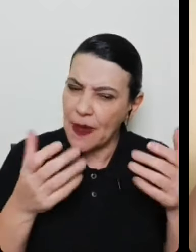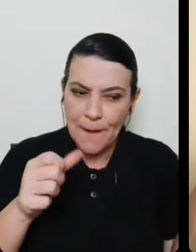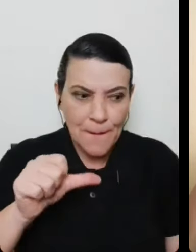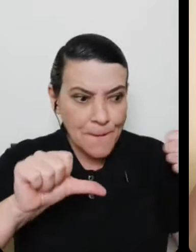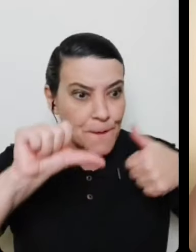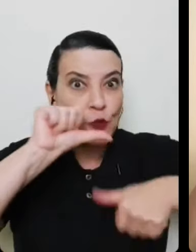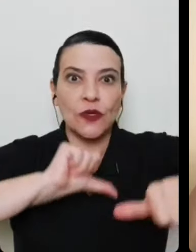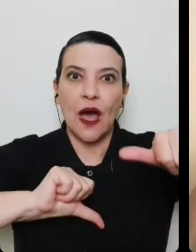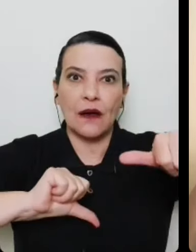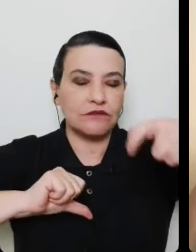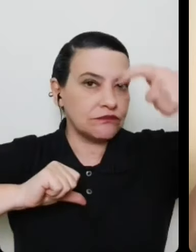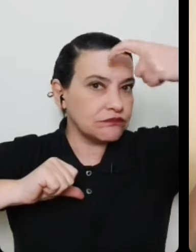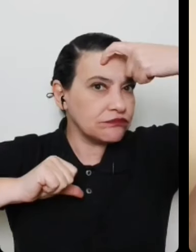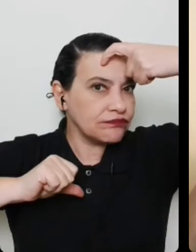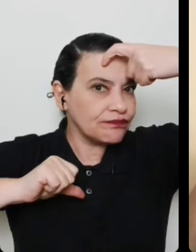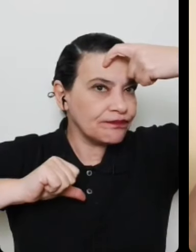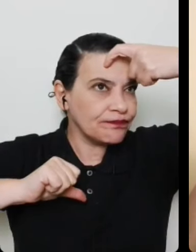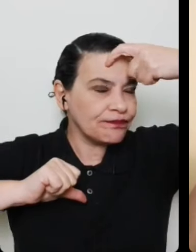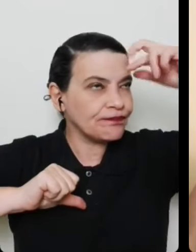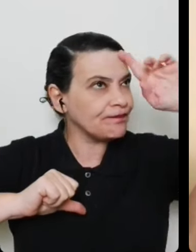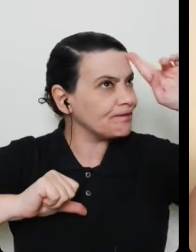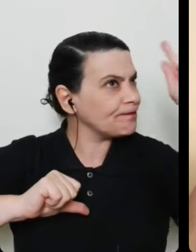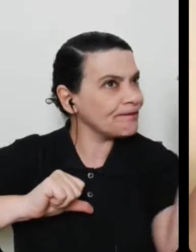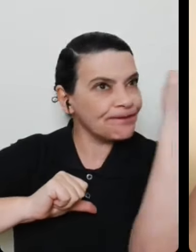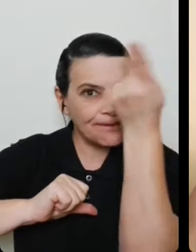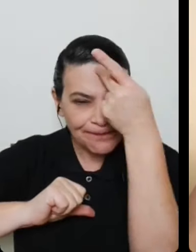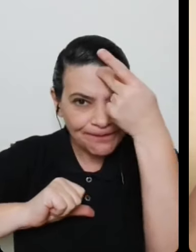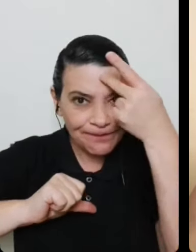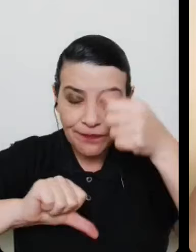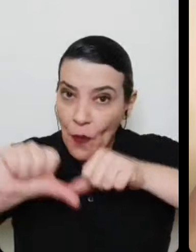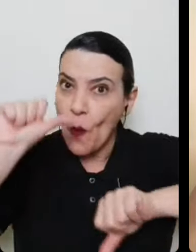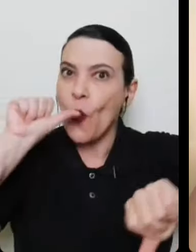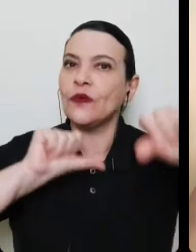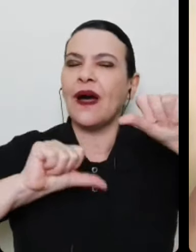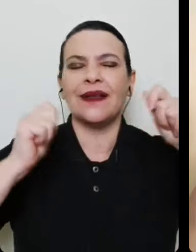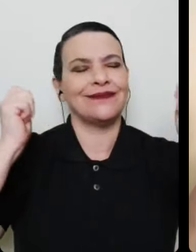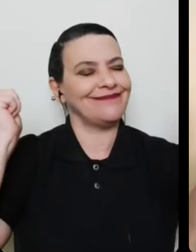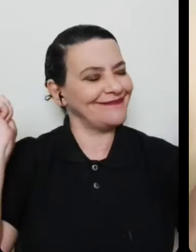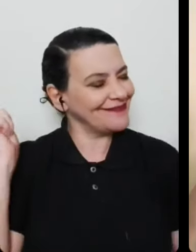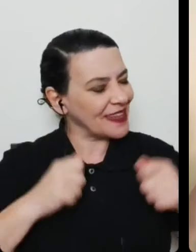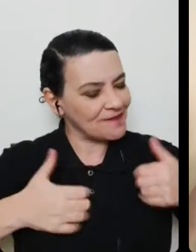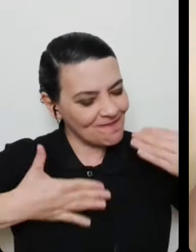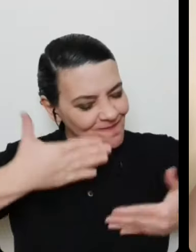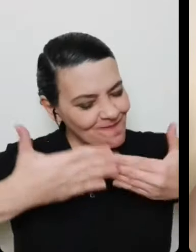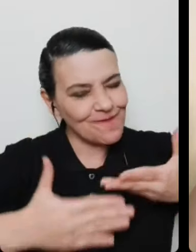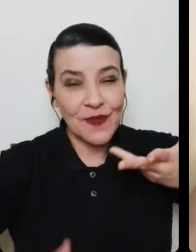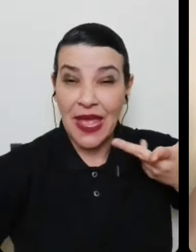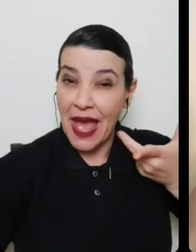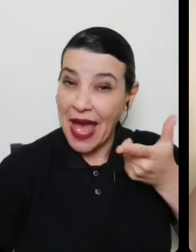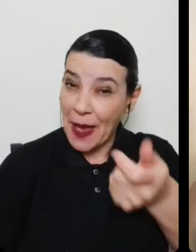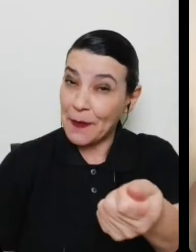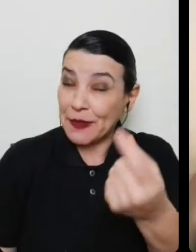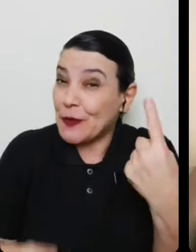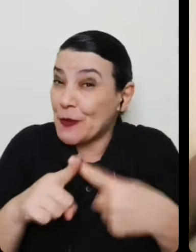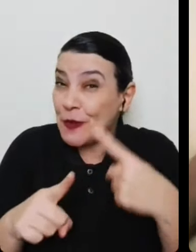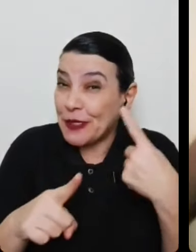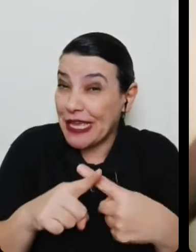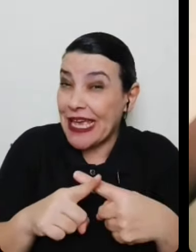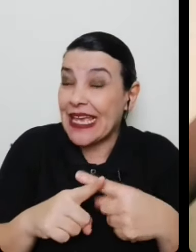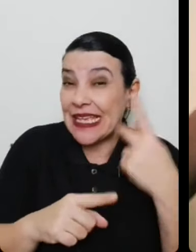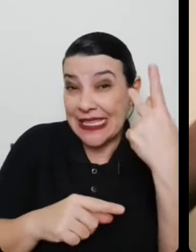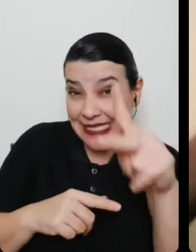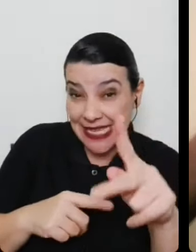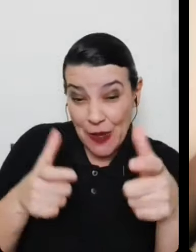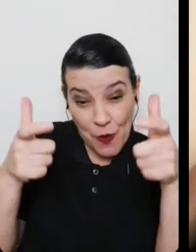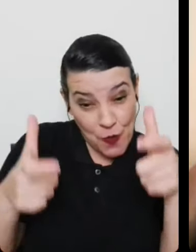essa ideia, o processo anda mais rápido, porque você identifica que a sua